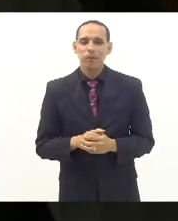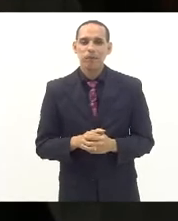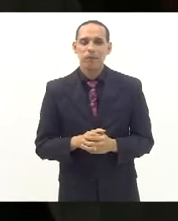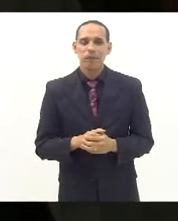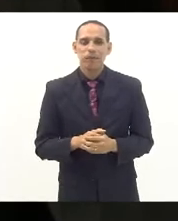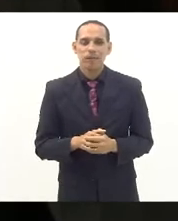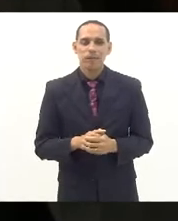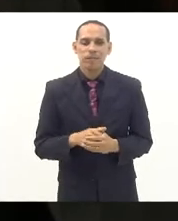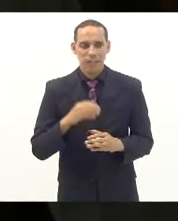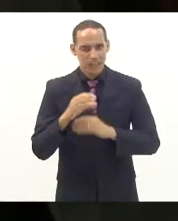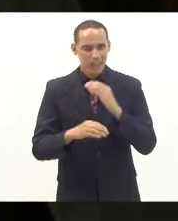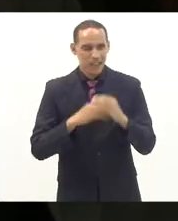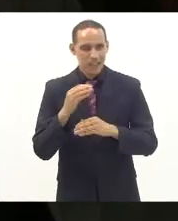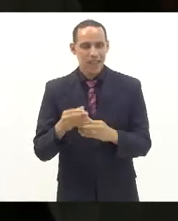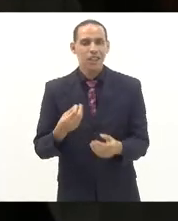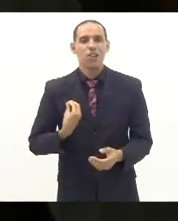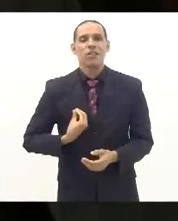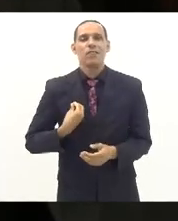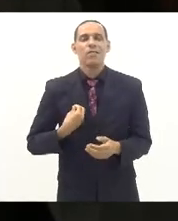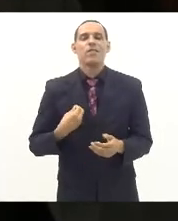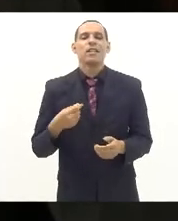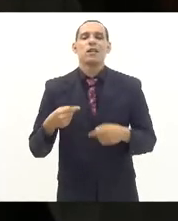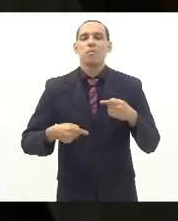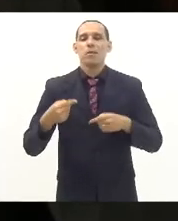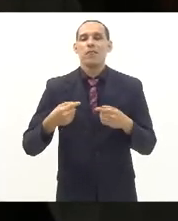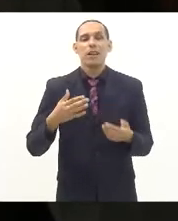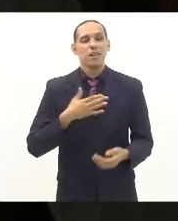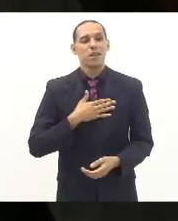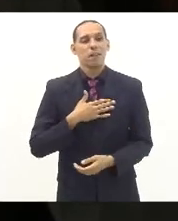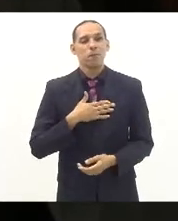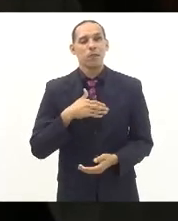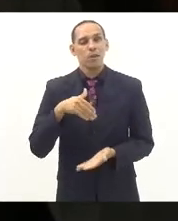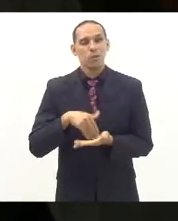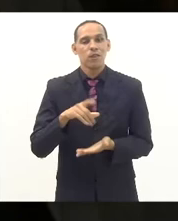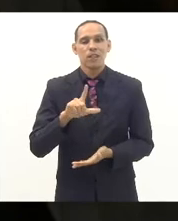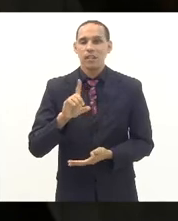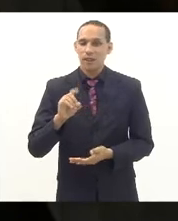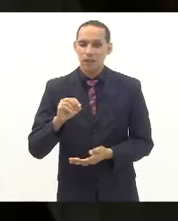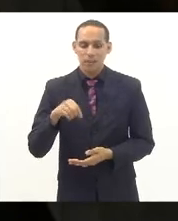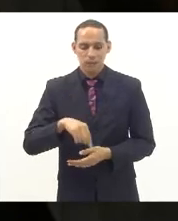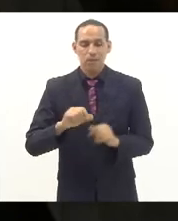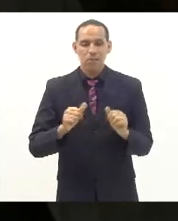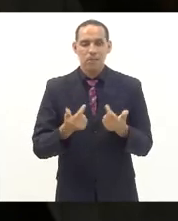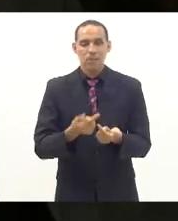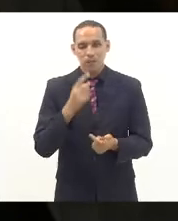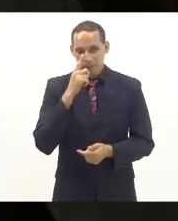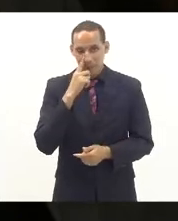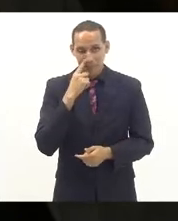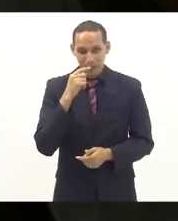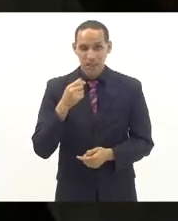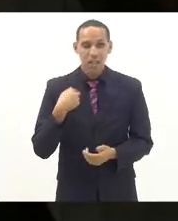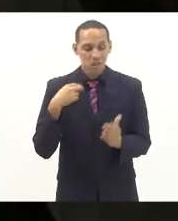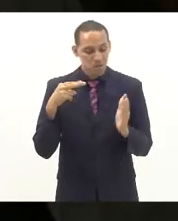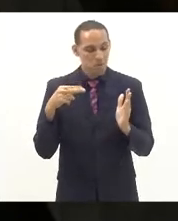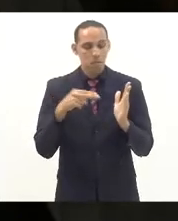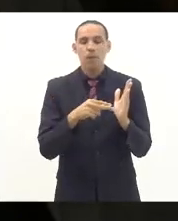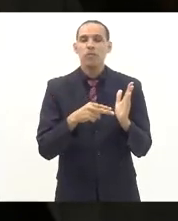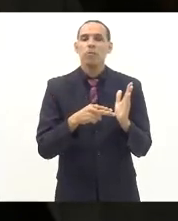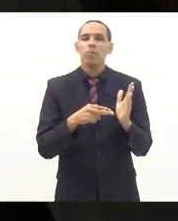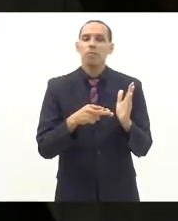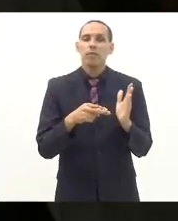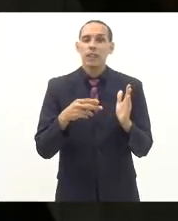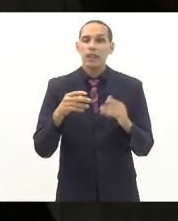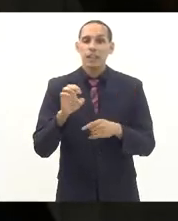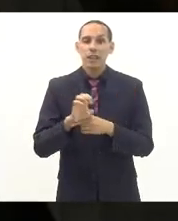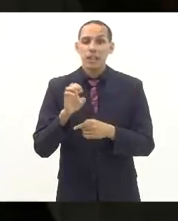nesse meu ciclo de vida política a minha última LD aqui na Assembleia Legislativa e não vi o estado